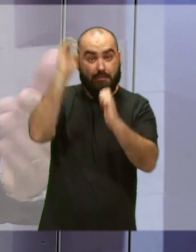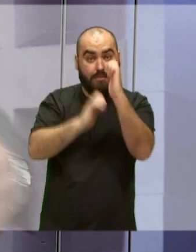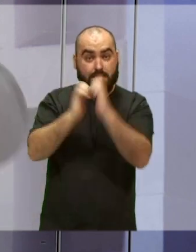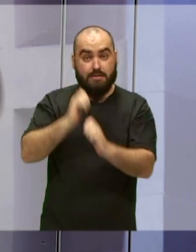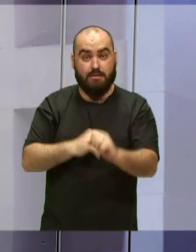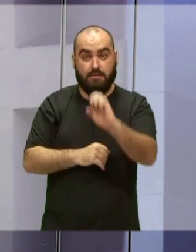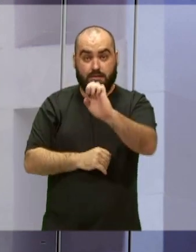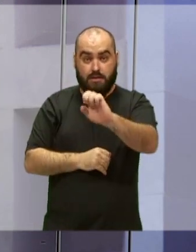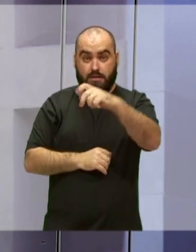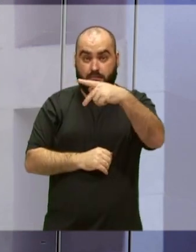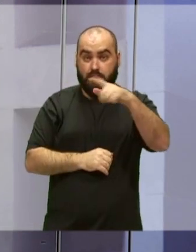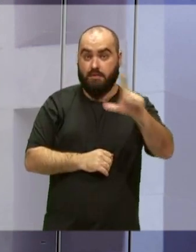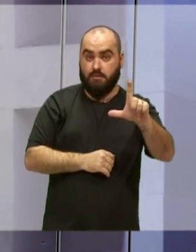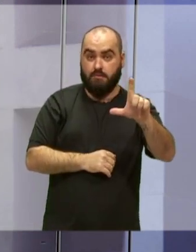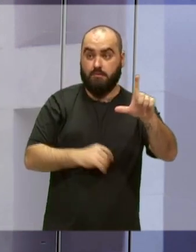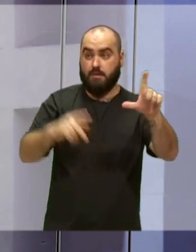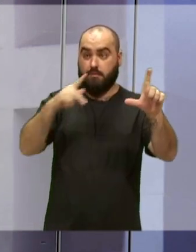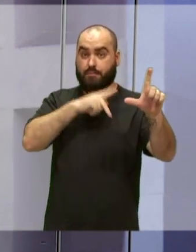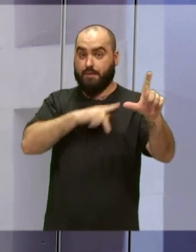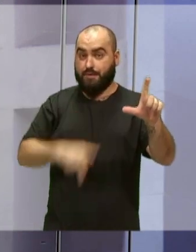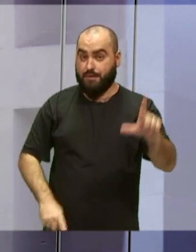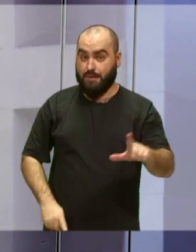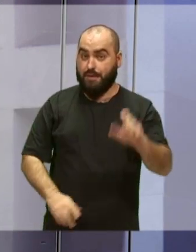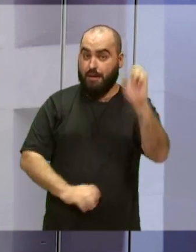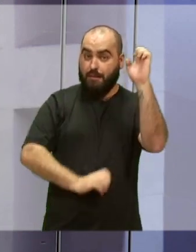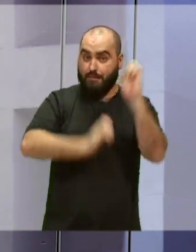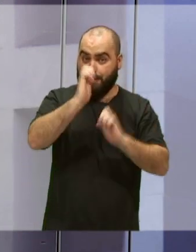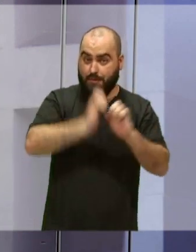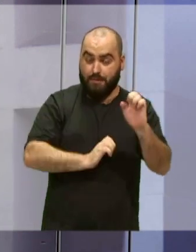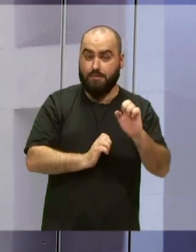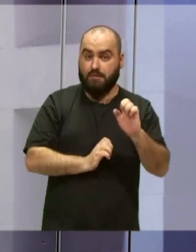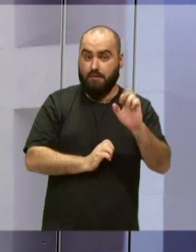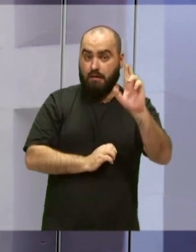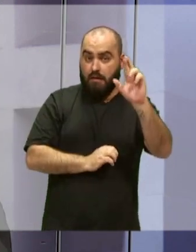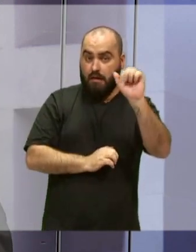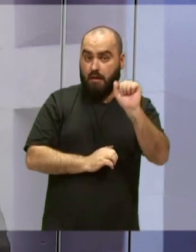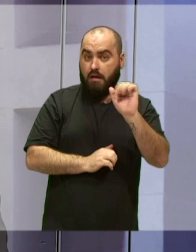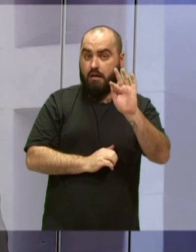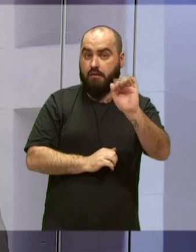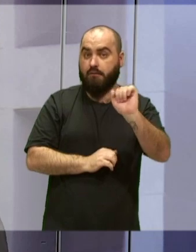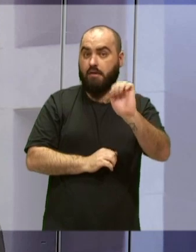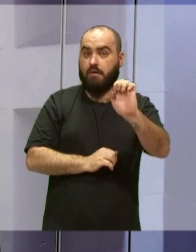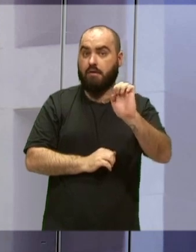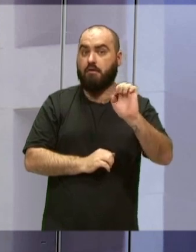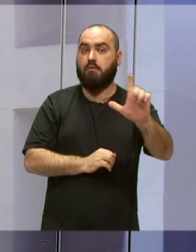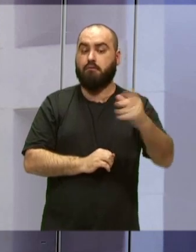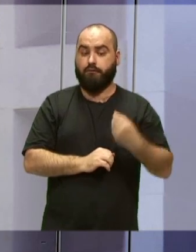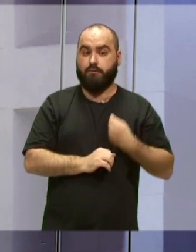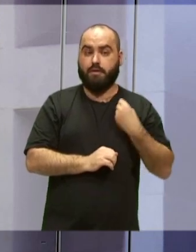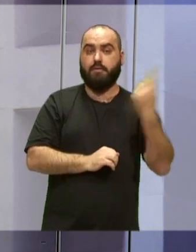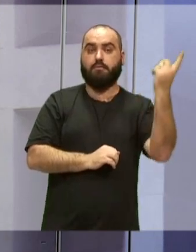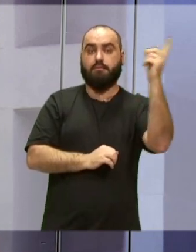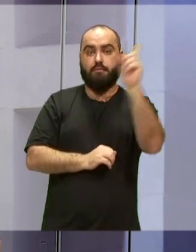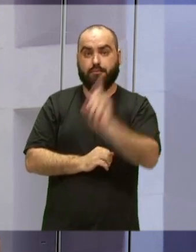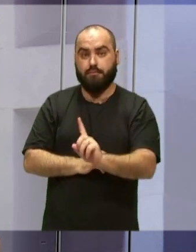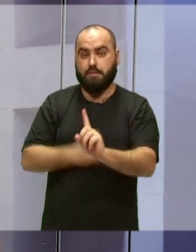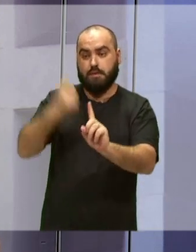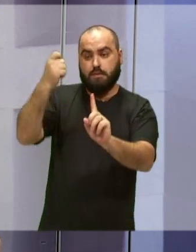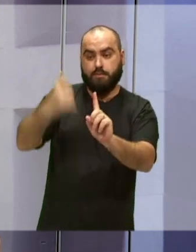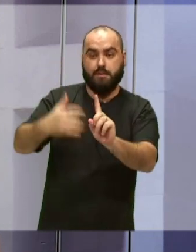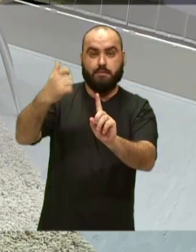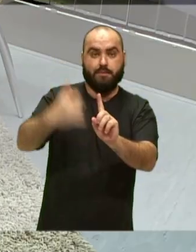estudo o presidente da empresa que é uma estatal o Rafael que era da ipl veio aqui para dar explicação